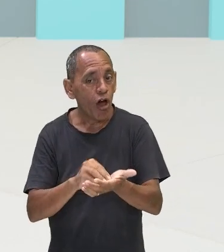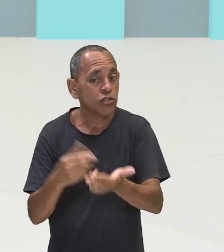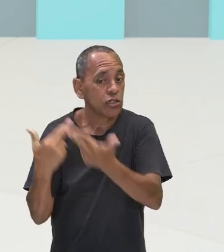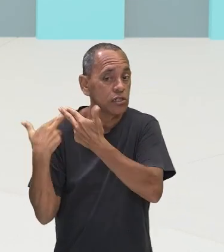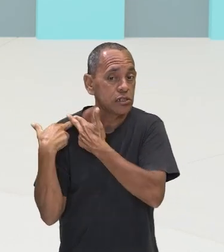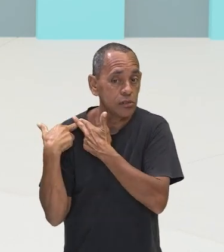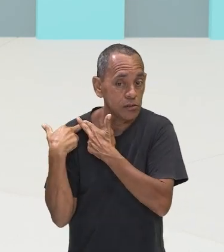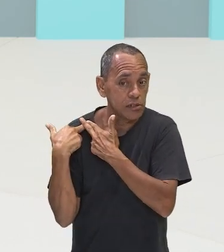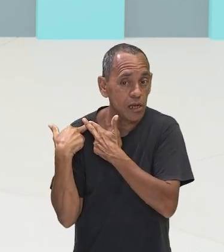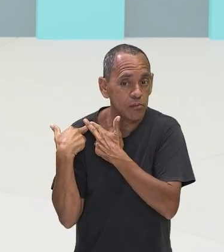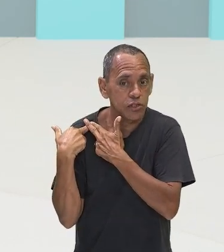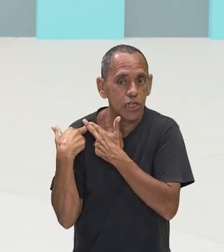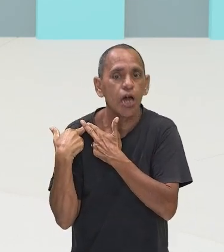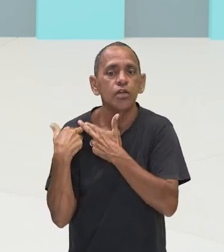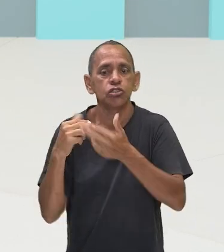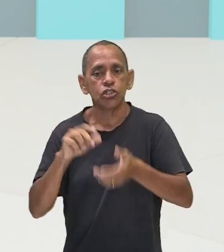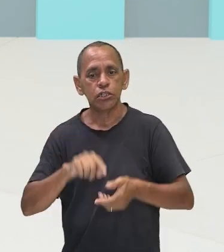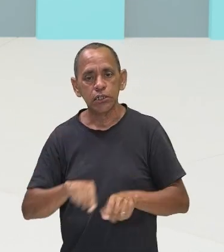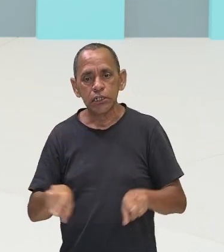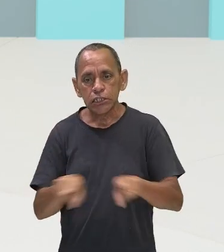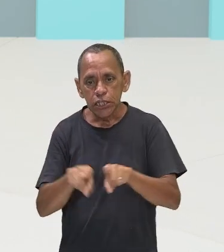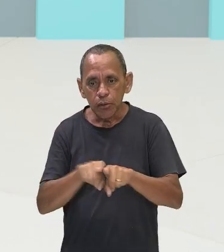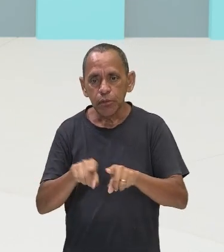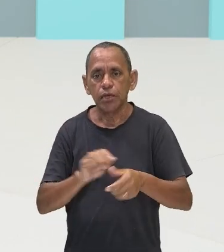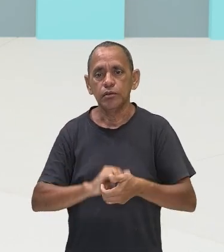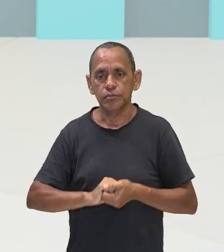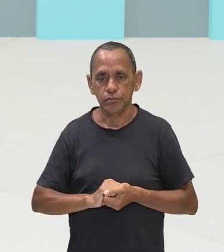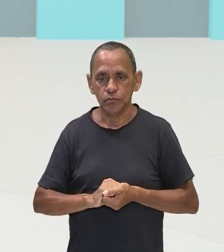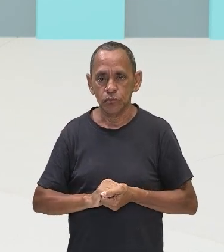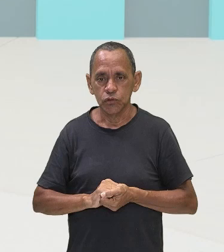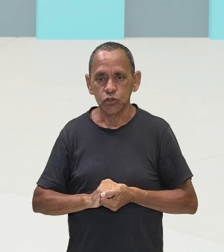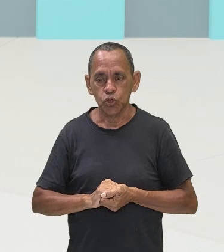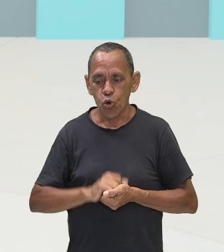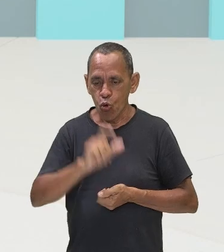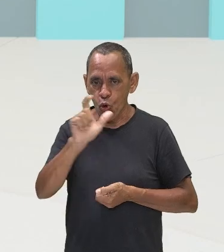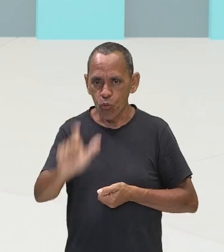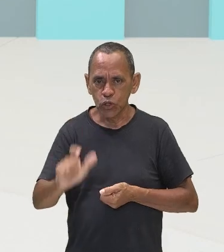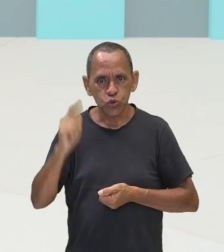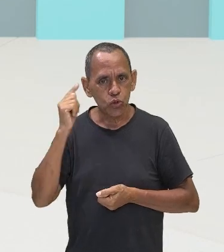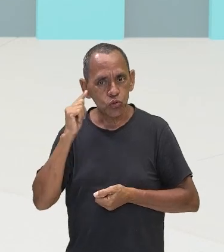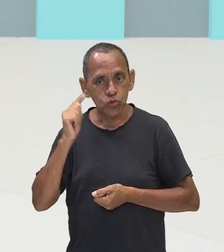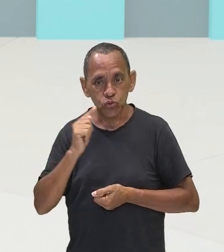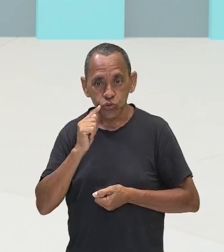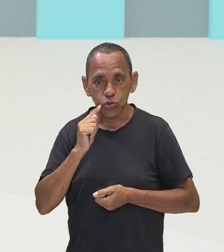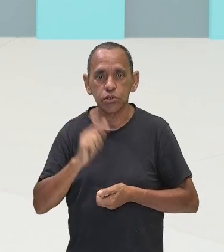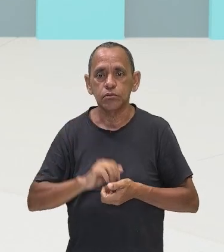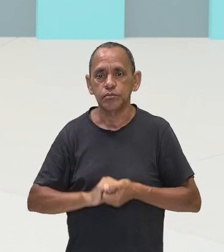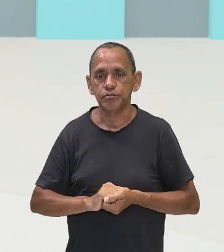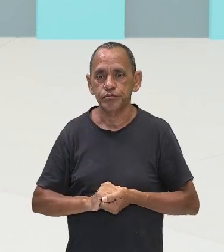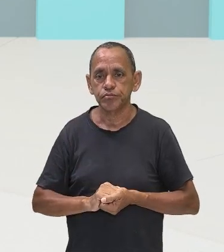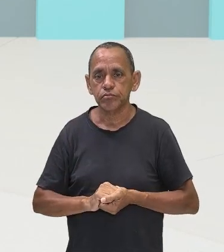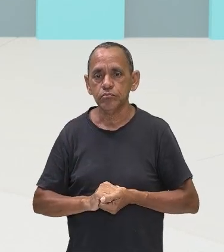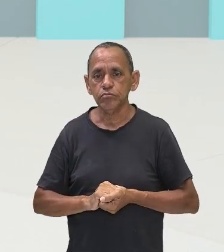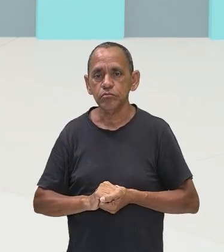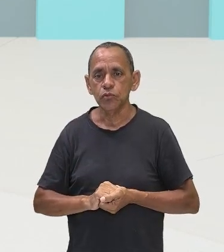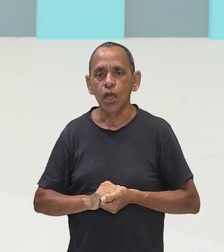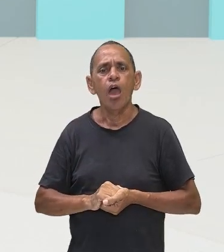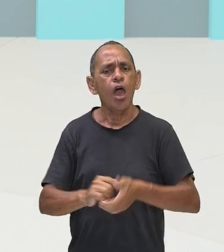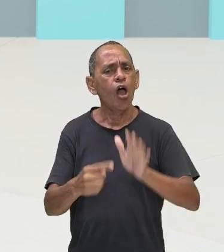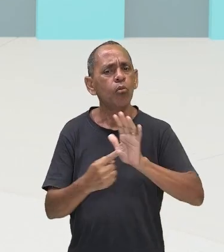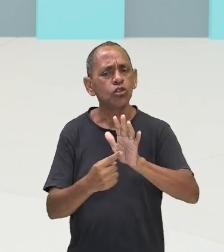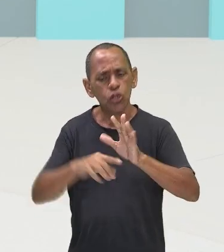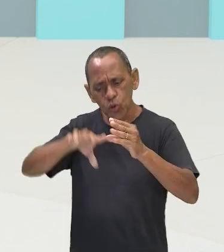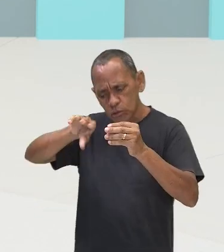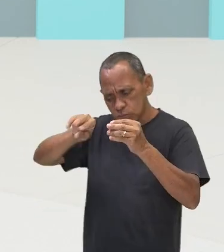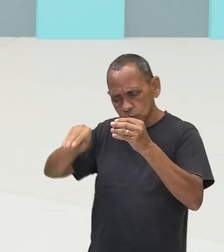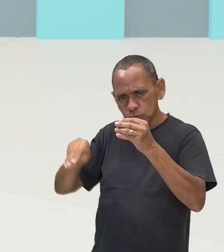não acontece por causa da situação do descaso estatal. Então, ao introduzir o parágrafo, eu posso